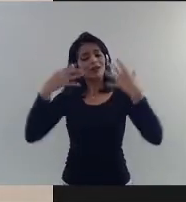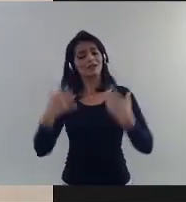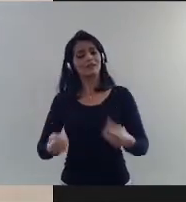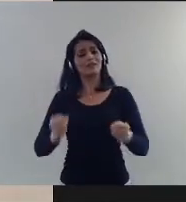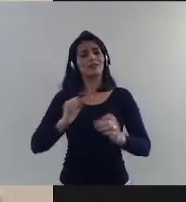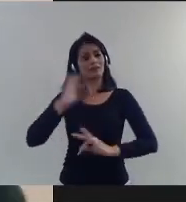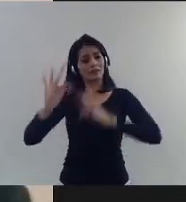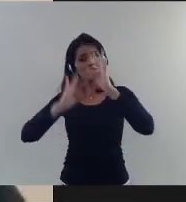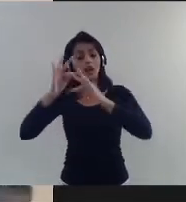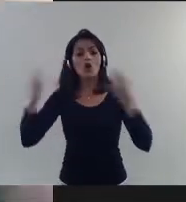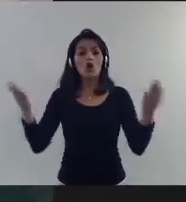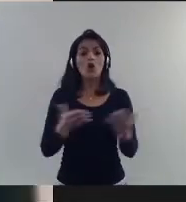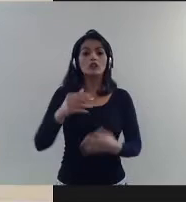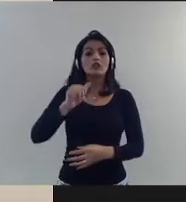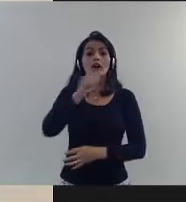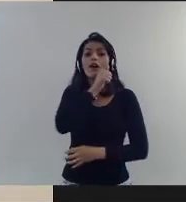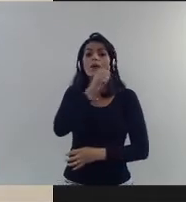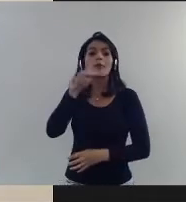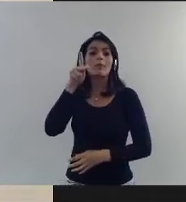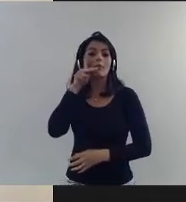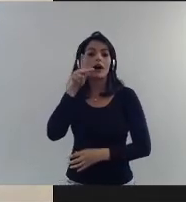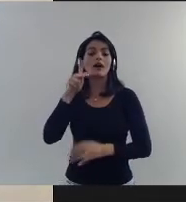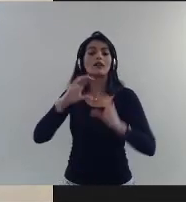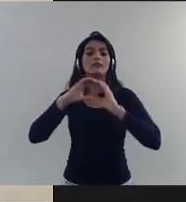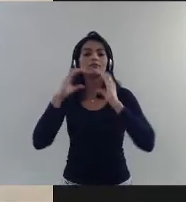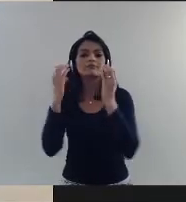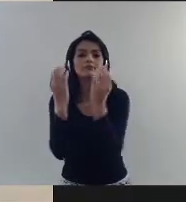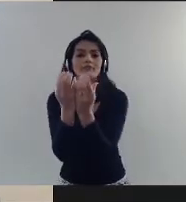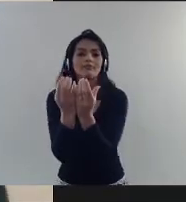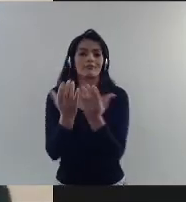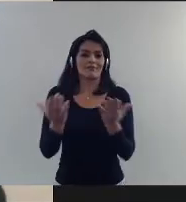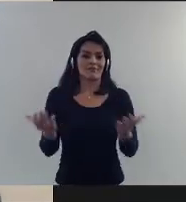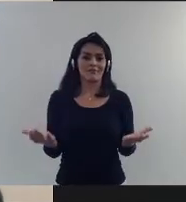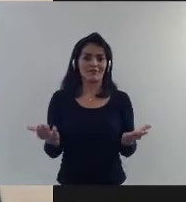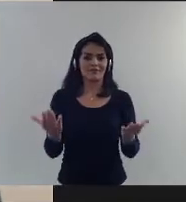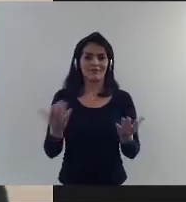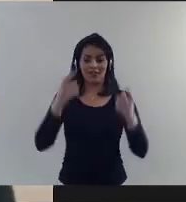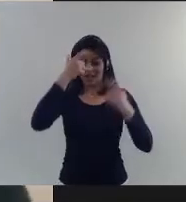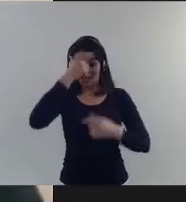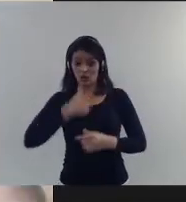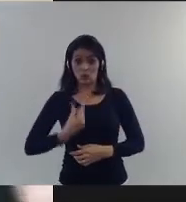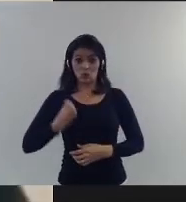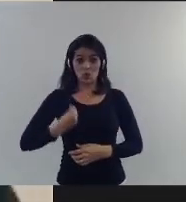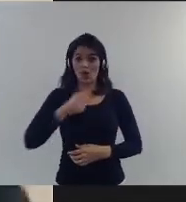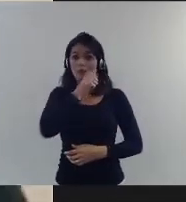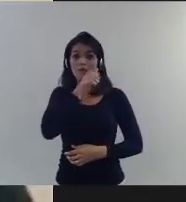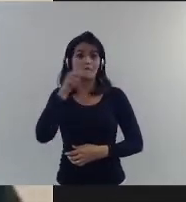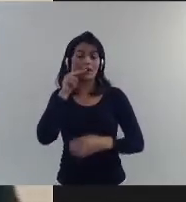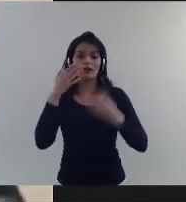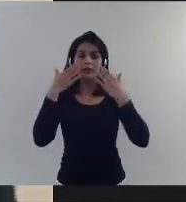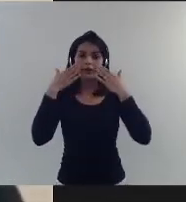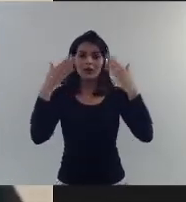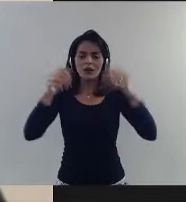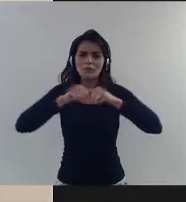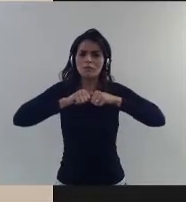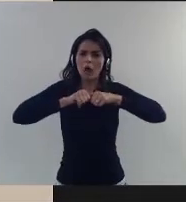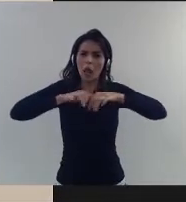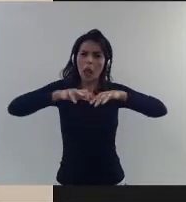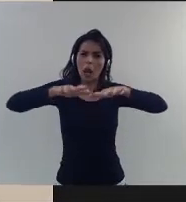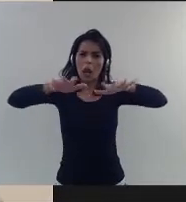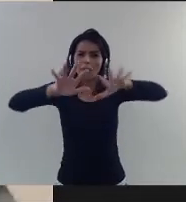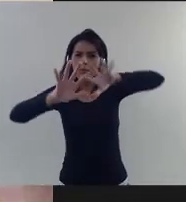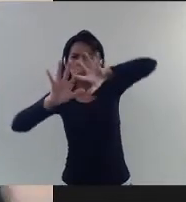uma conferência para o mundo, para o país inteiro, com alcances que a gente não tem como